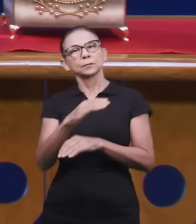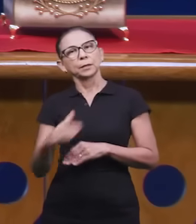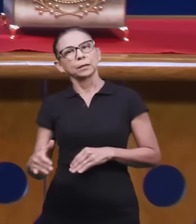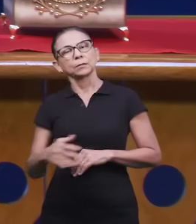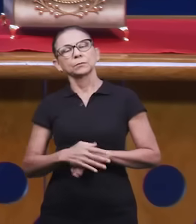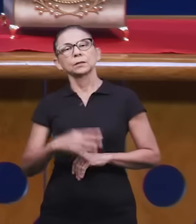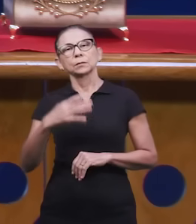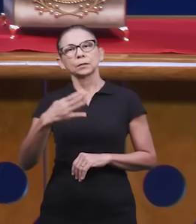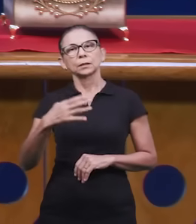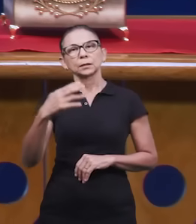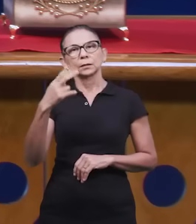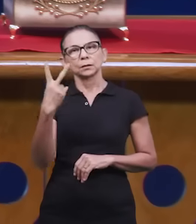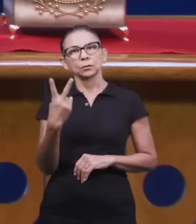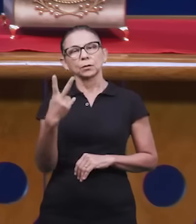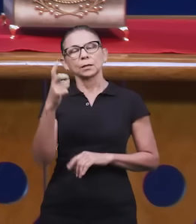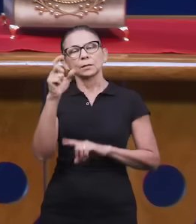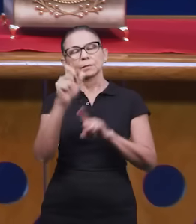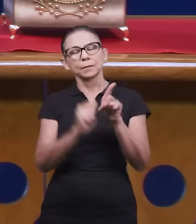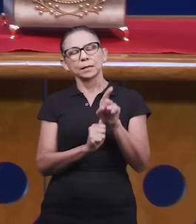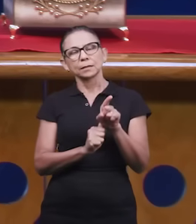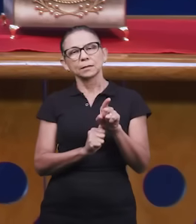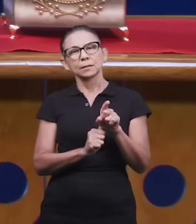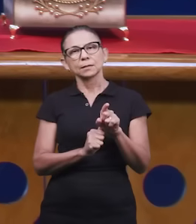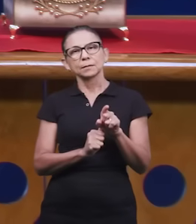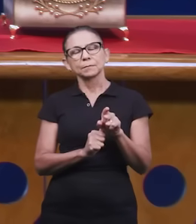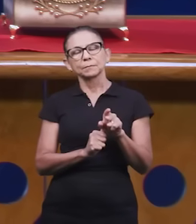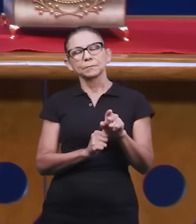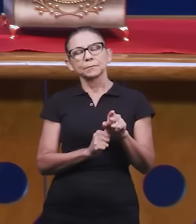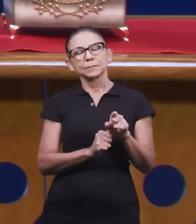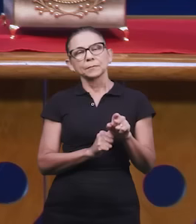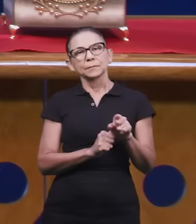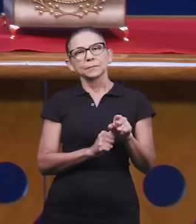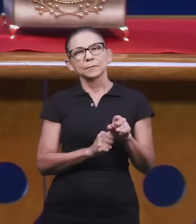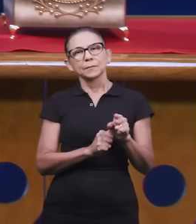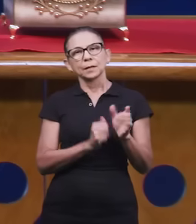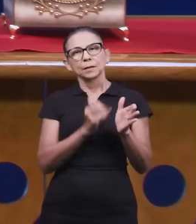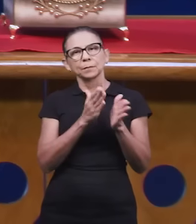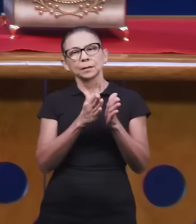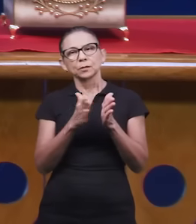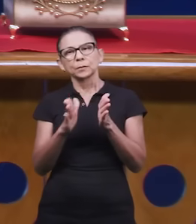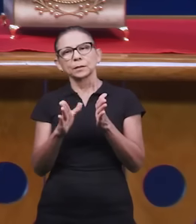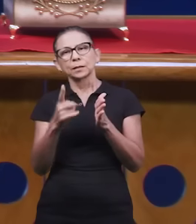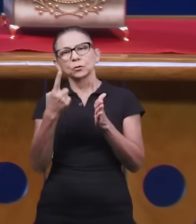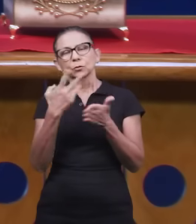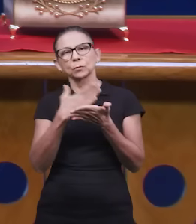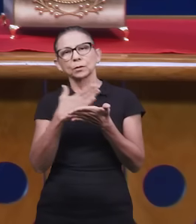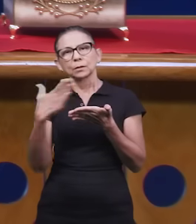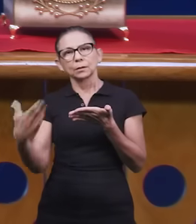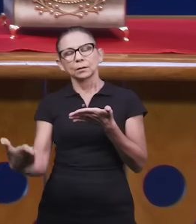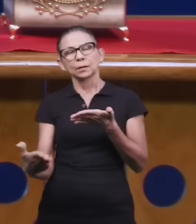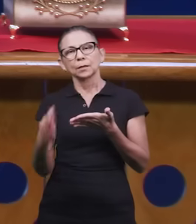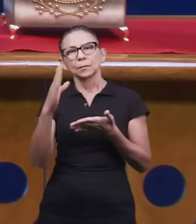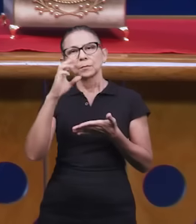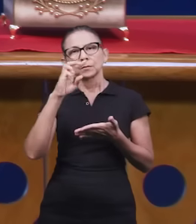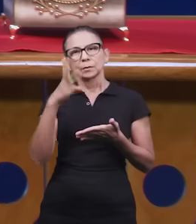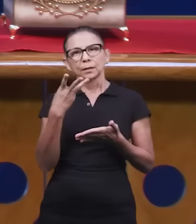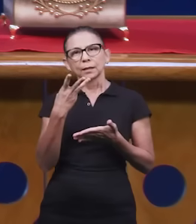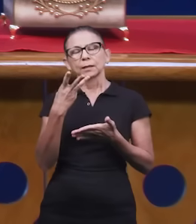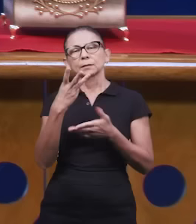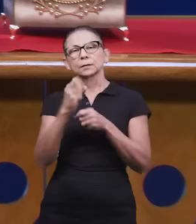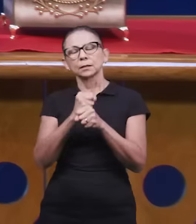meses, 3 anos e meio. Um tempo, tempos, e metade de um tempo, 3 anos e